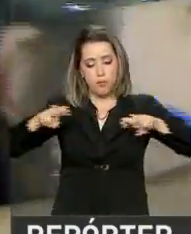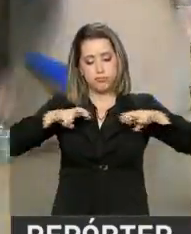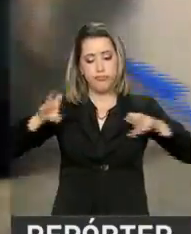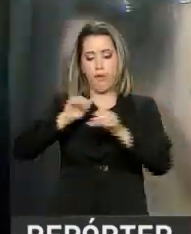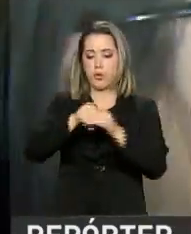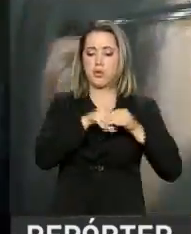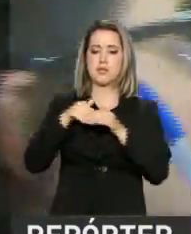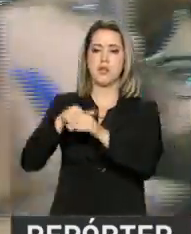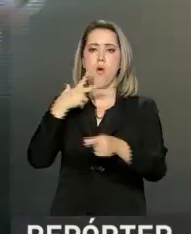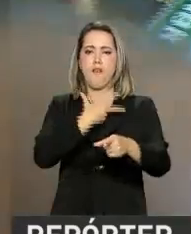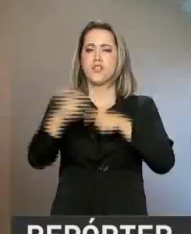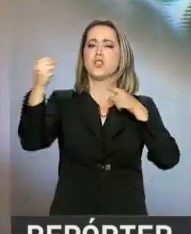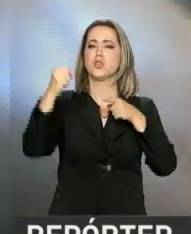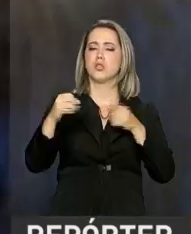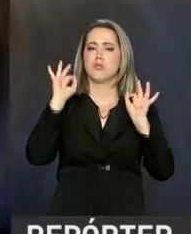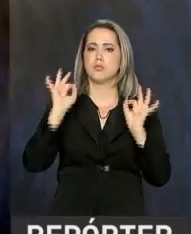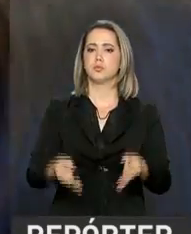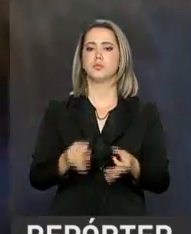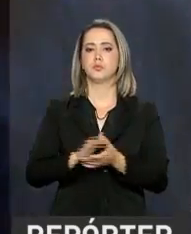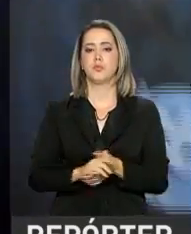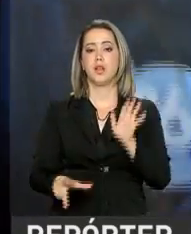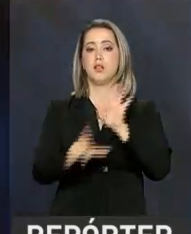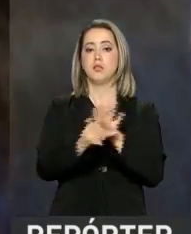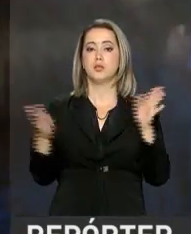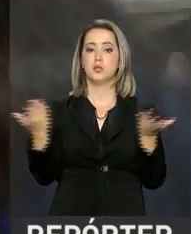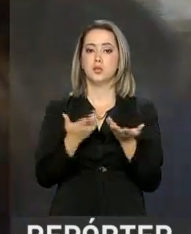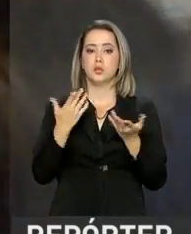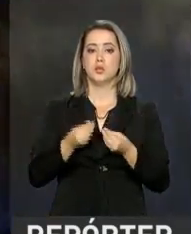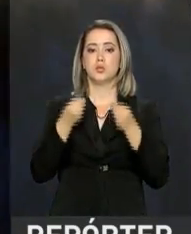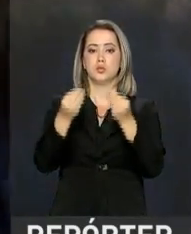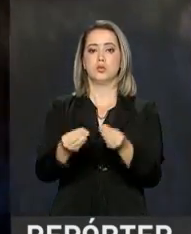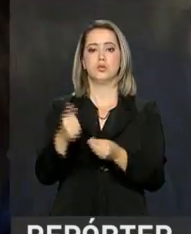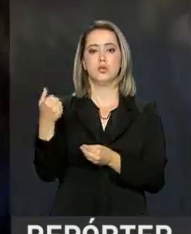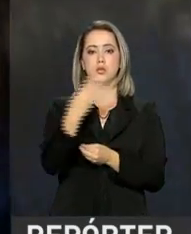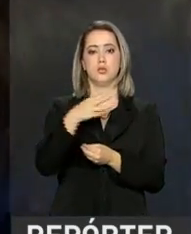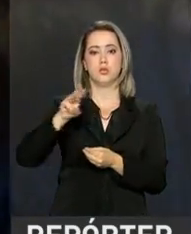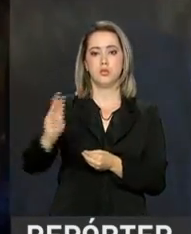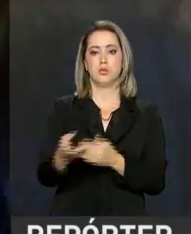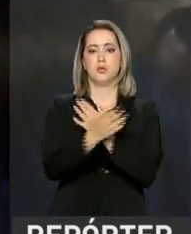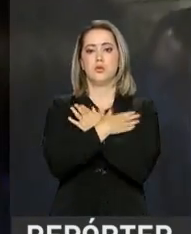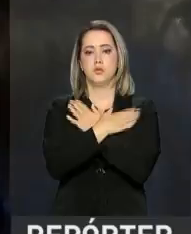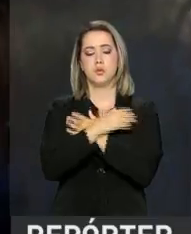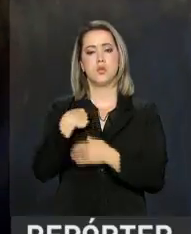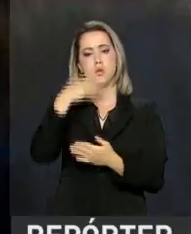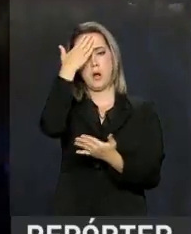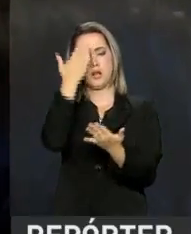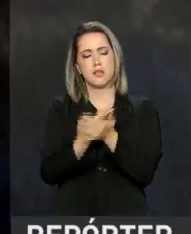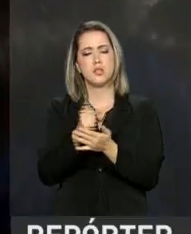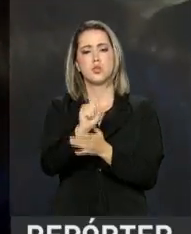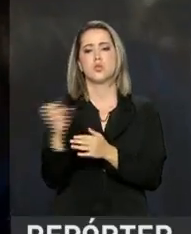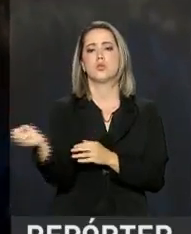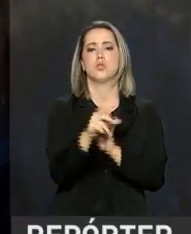vitória seja garantida. A lei atual ela gerou 14 milhões de desempregados. Eu tenho certeza que essa nova